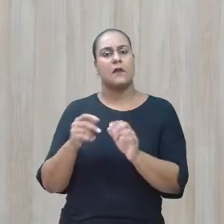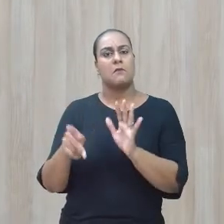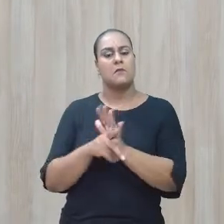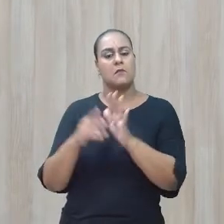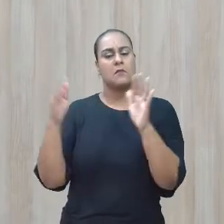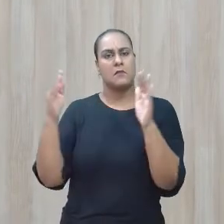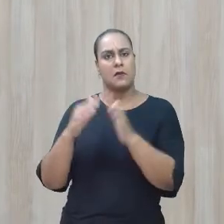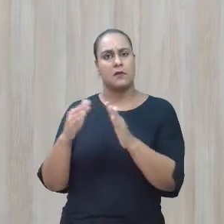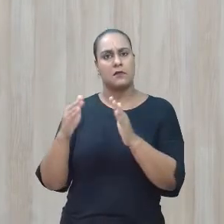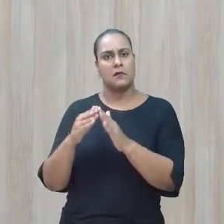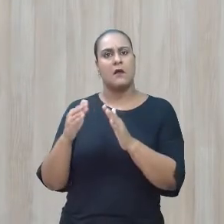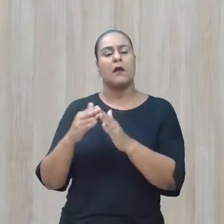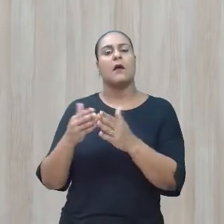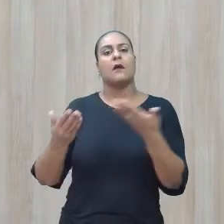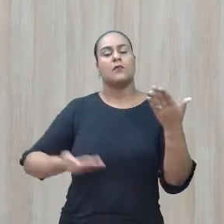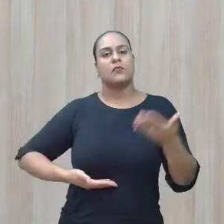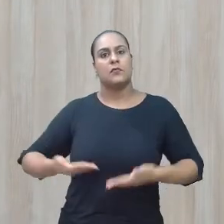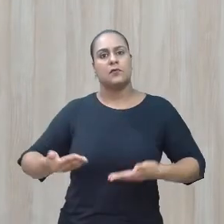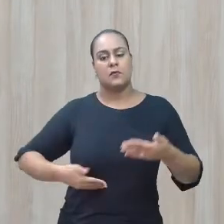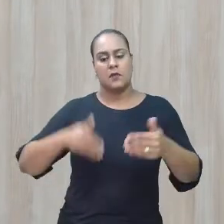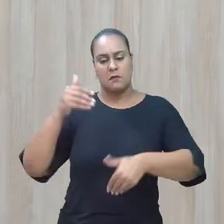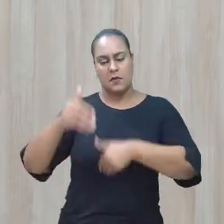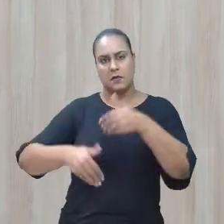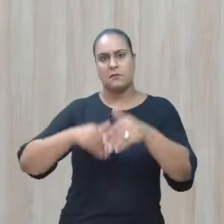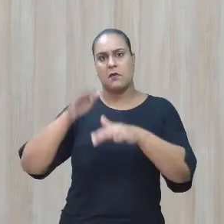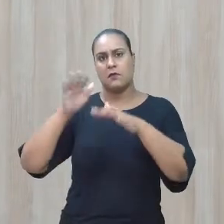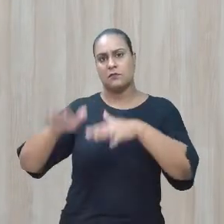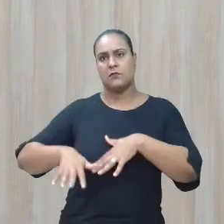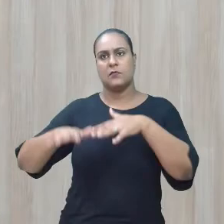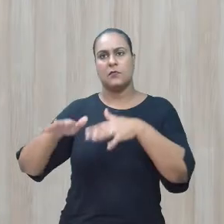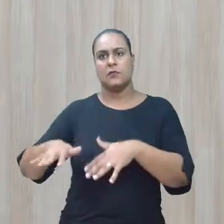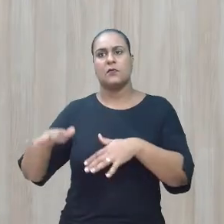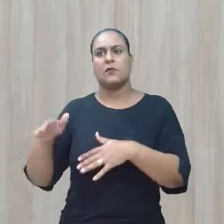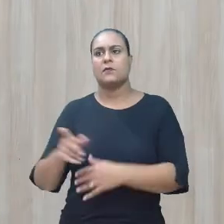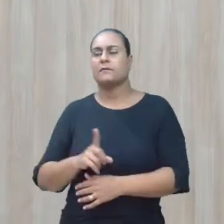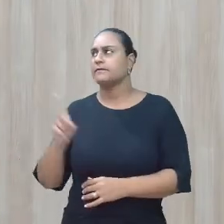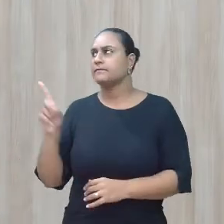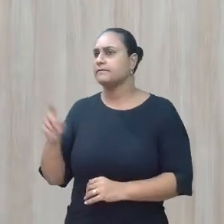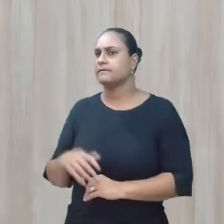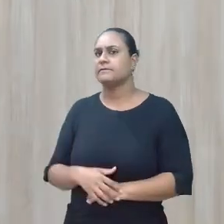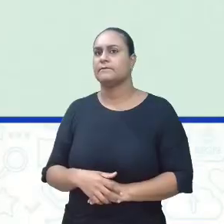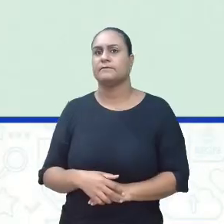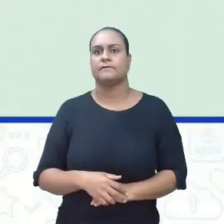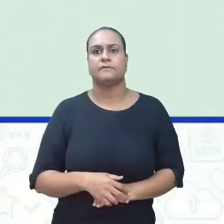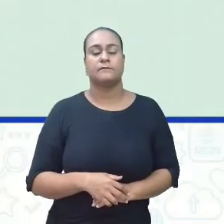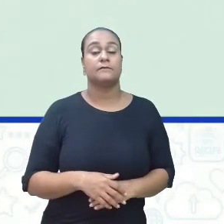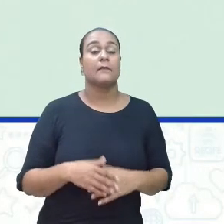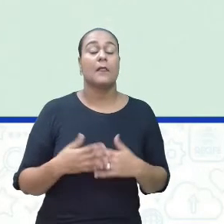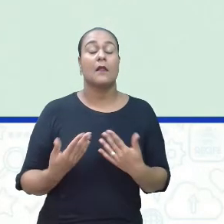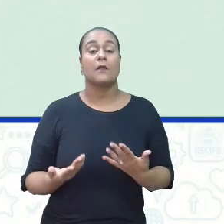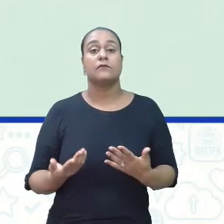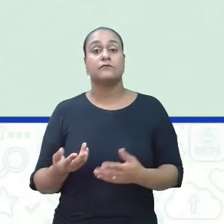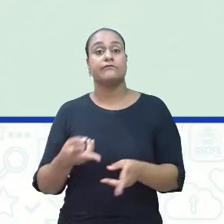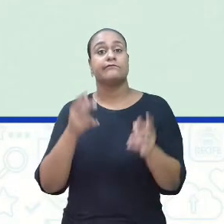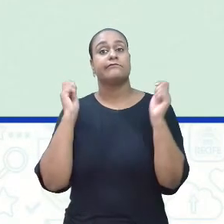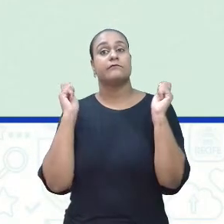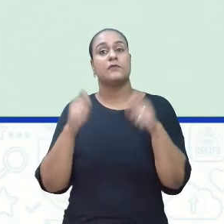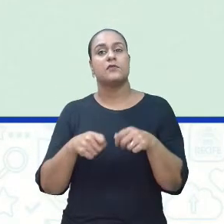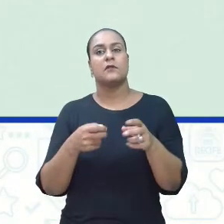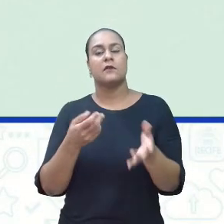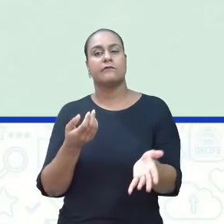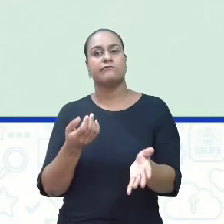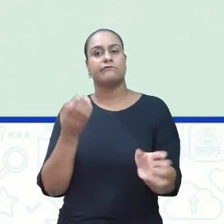dos trabalhadores que estiverem envolvidos no movimento. Mas vamos ver aqui linhas gerais desses movimentos. Então, é possível identificar